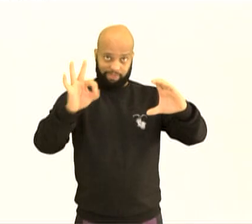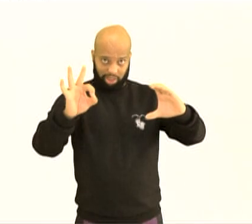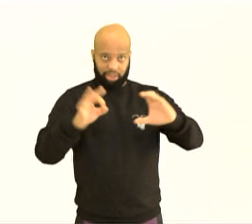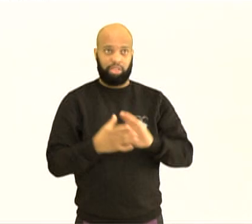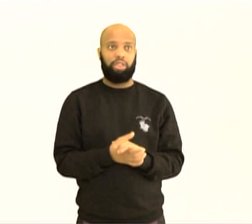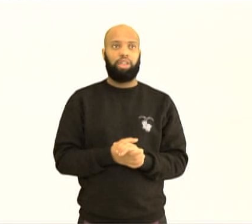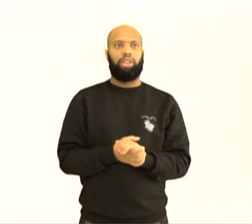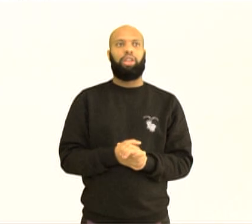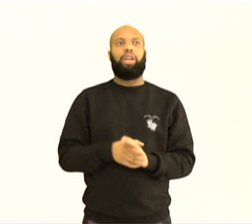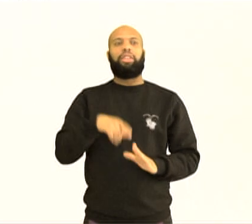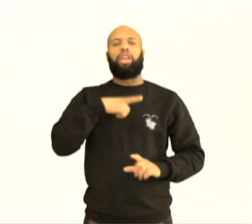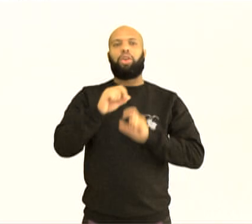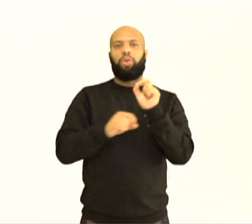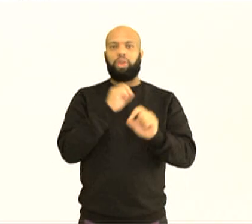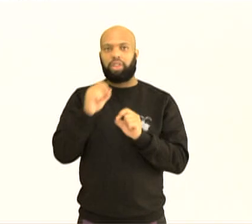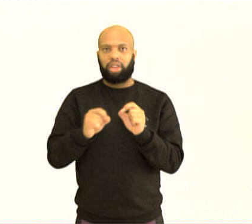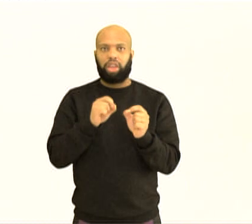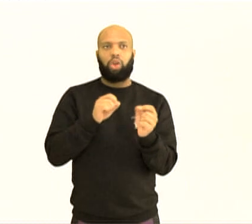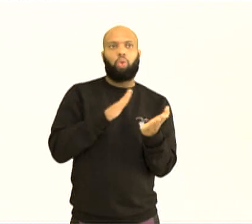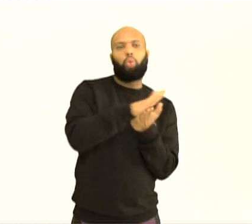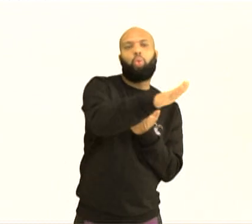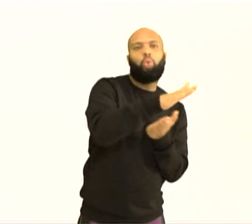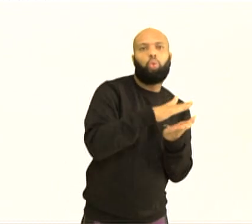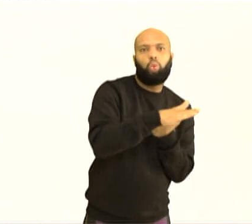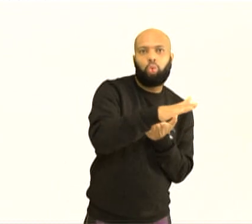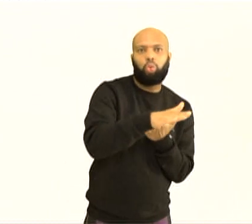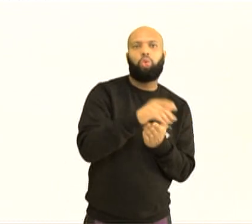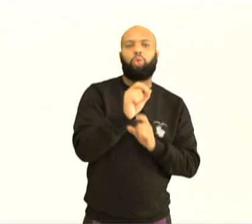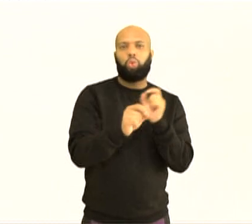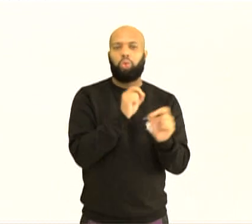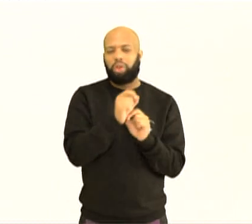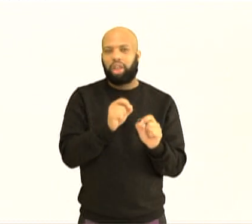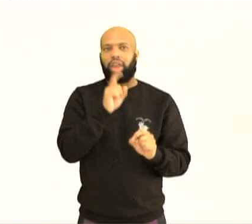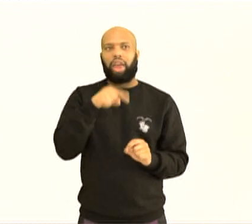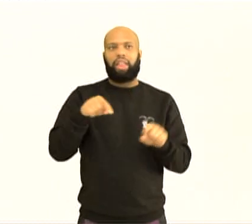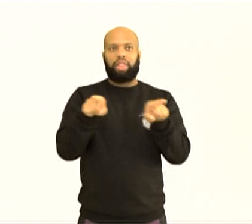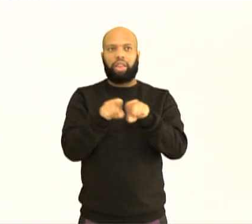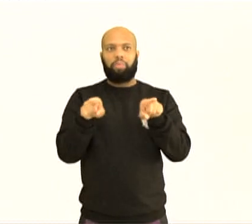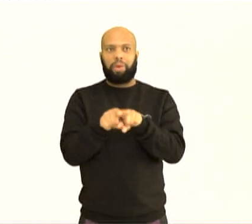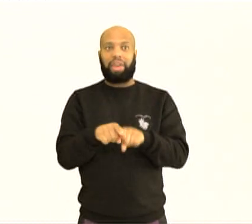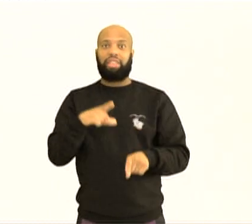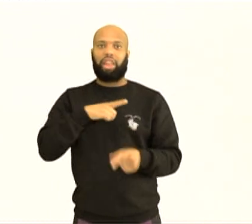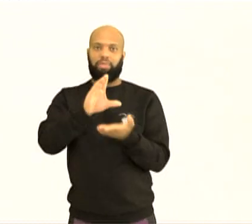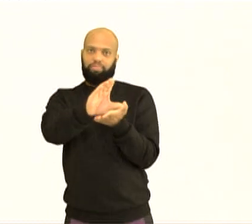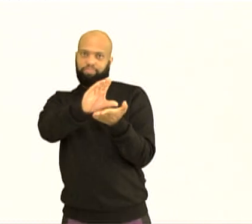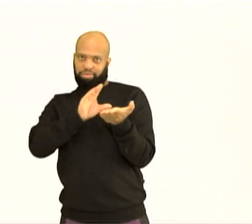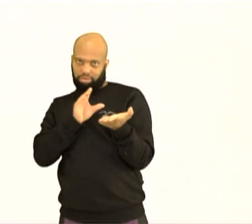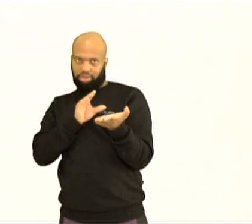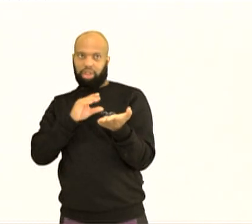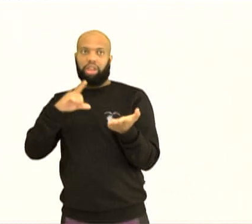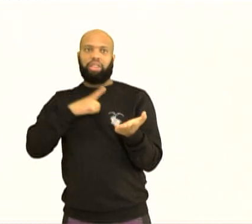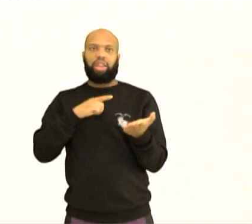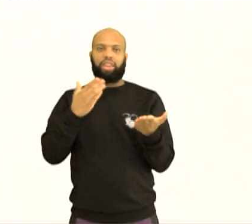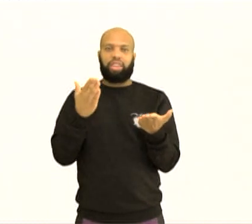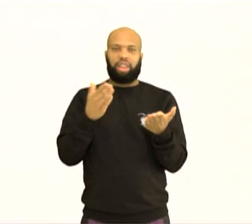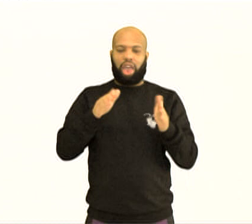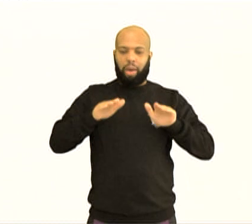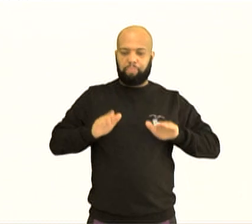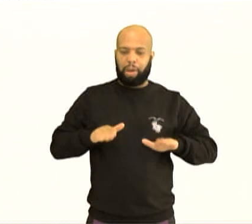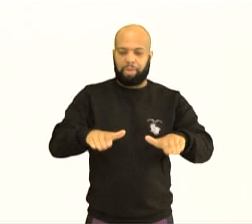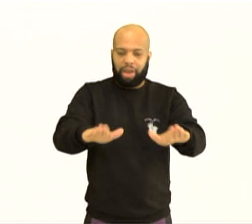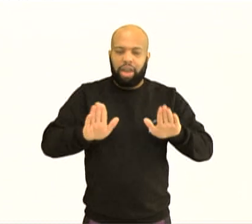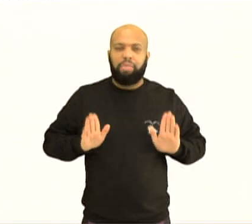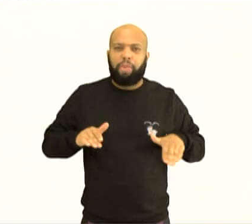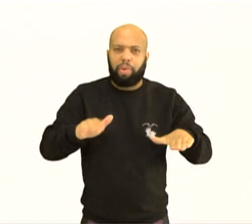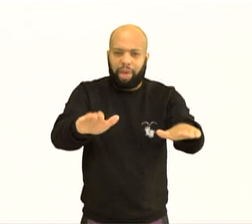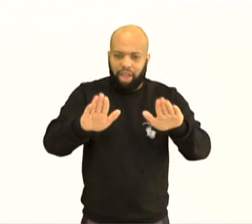De custo e de receita. Muito bem, tá? De uma confecção, né, que produz camisetas, isso mesmo. Então,